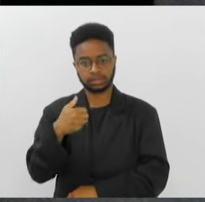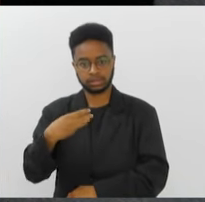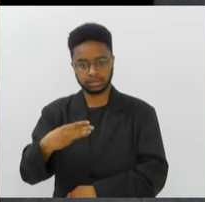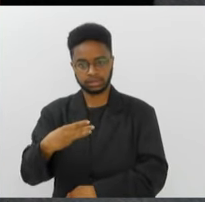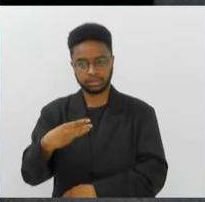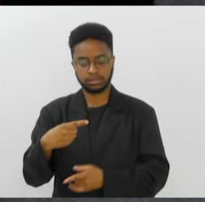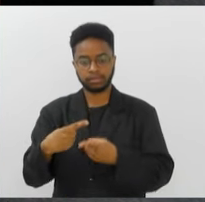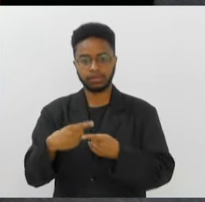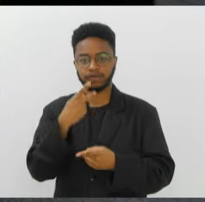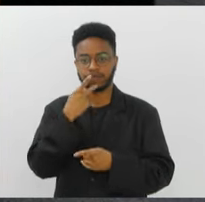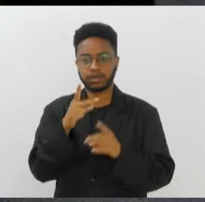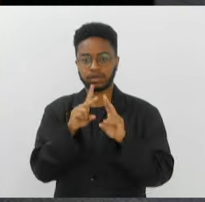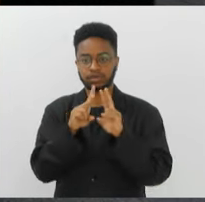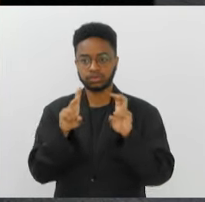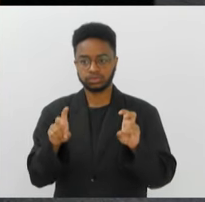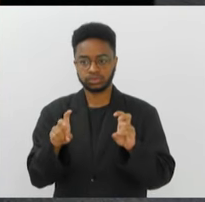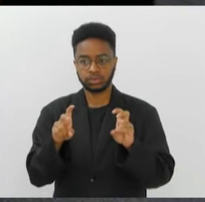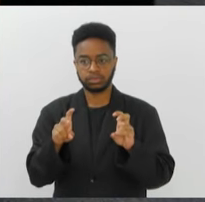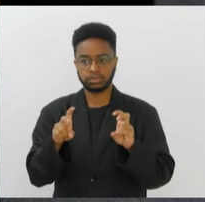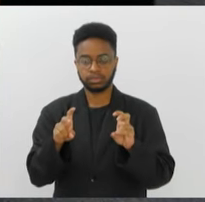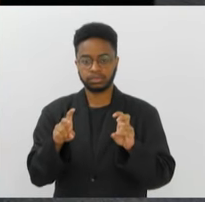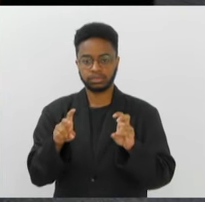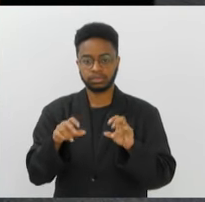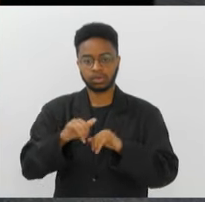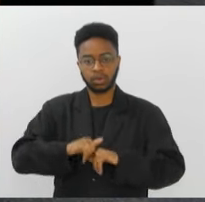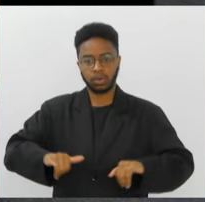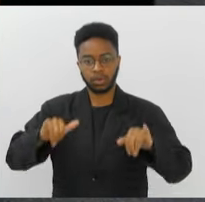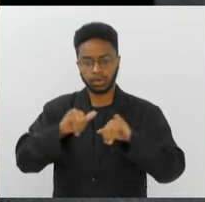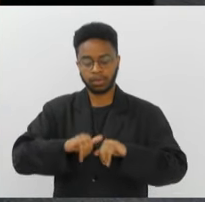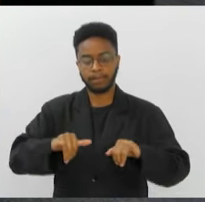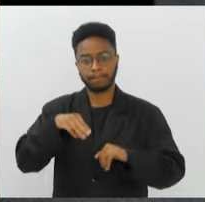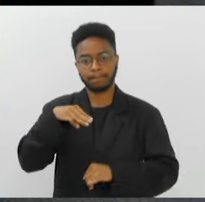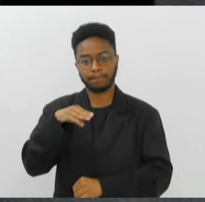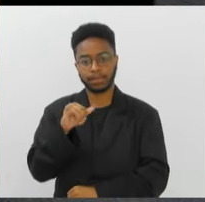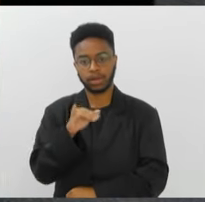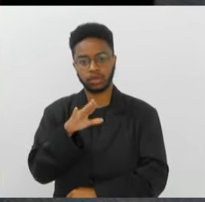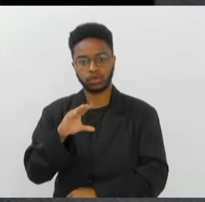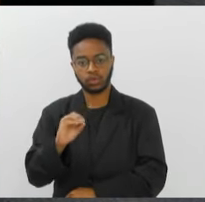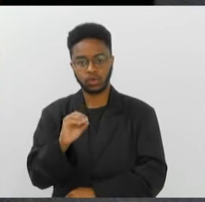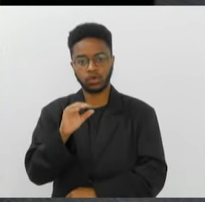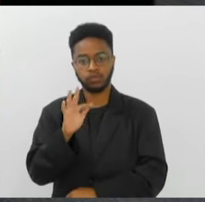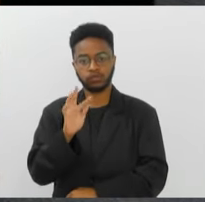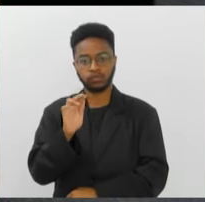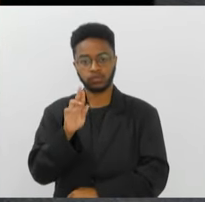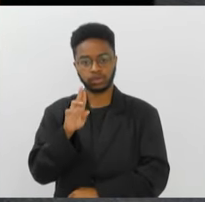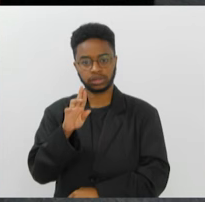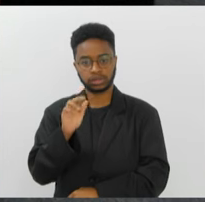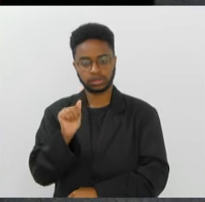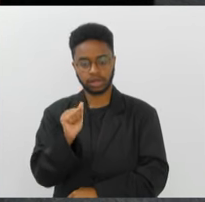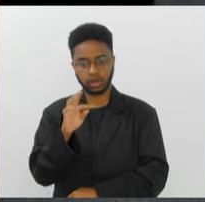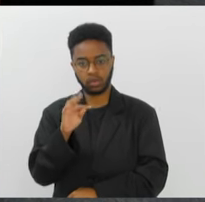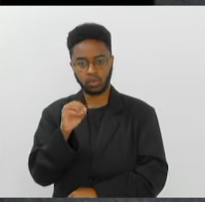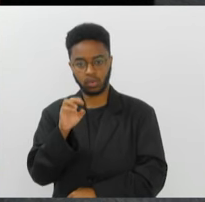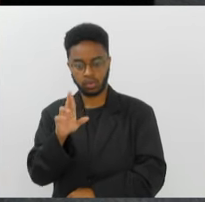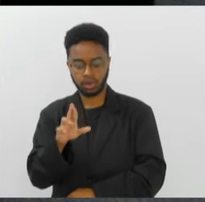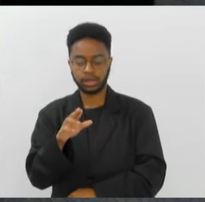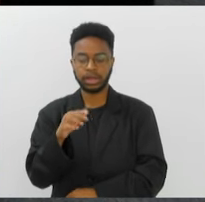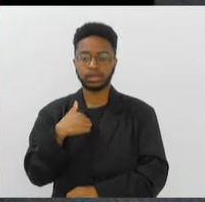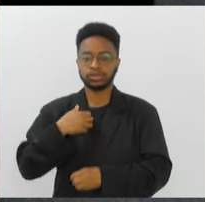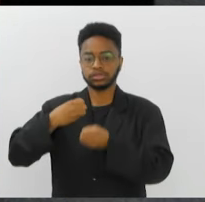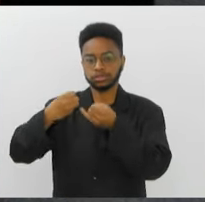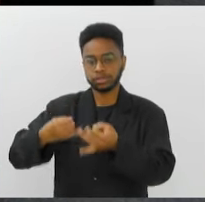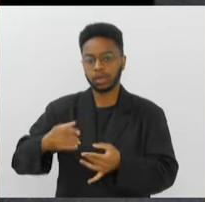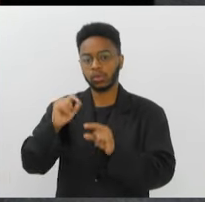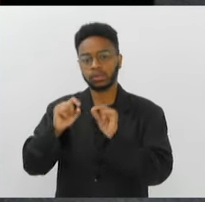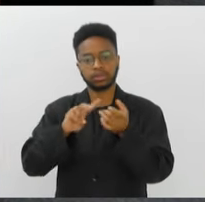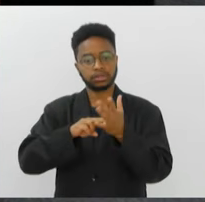que fala sobre a campanha Maio Furta Cor. Queria, inclusive, explicar aqui no plenário para muitas pessoas que não conhecem. Essa